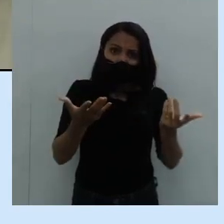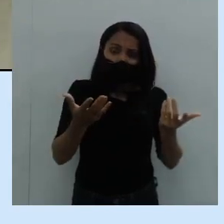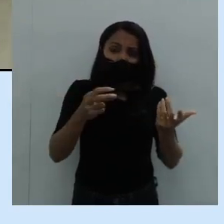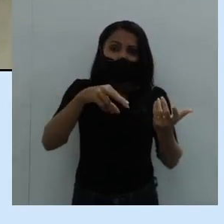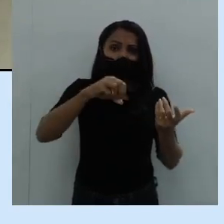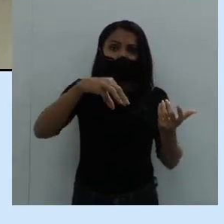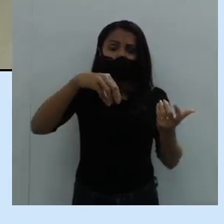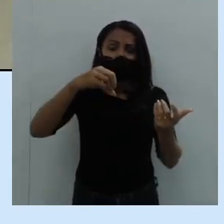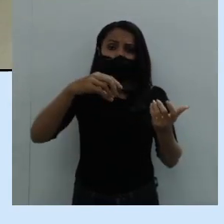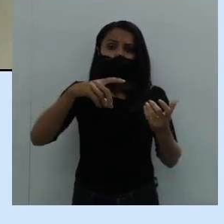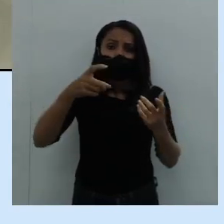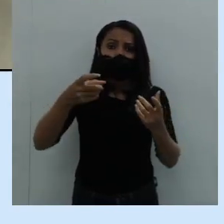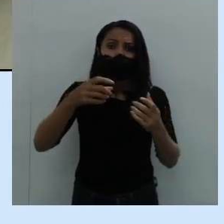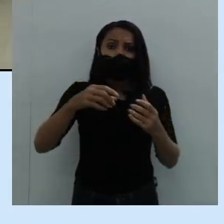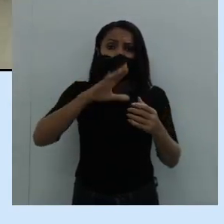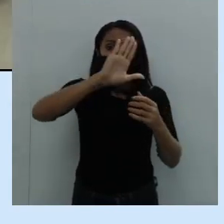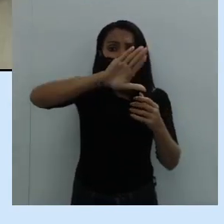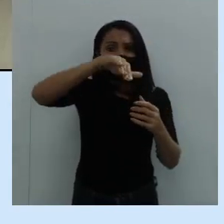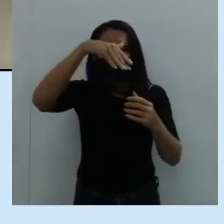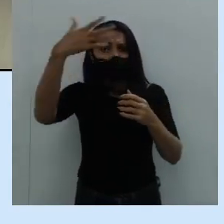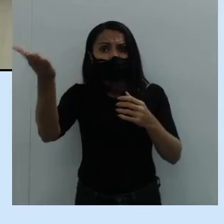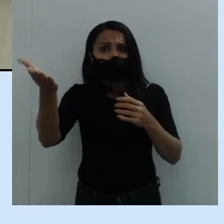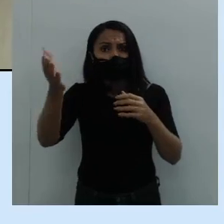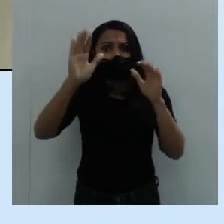Monocultura, exportação.